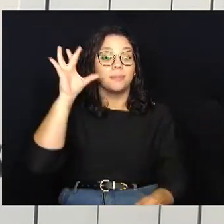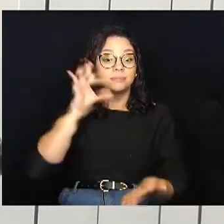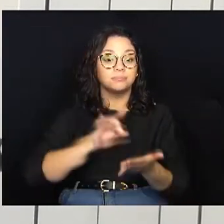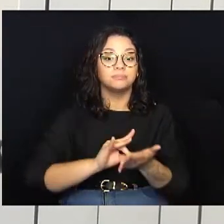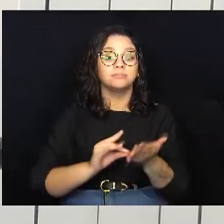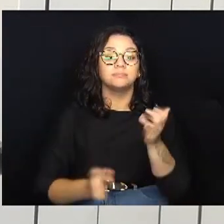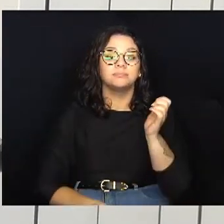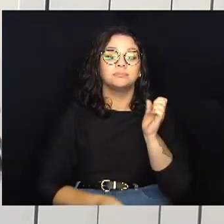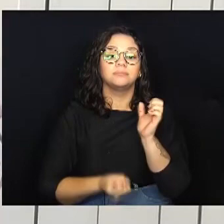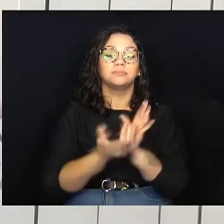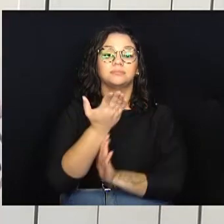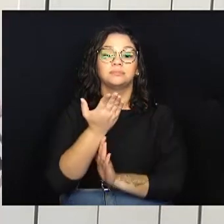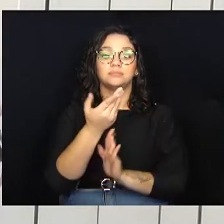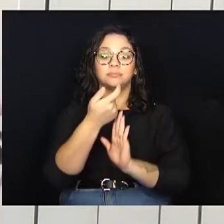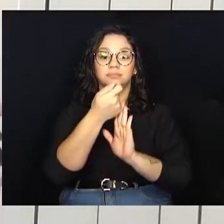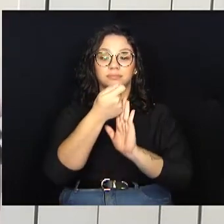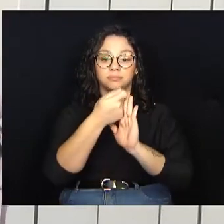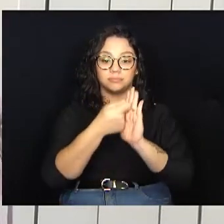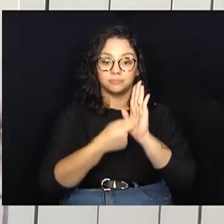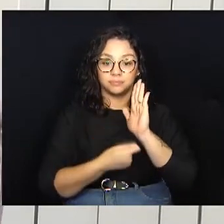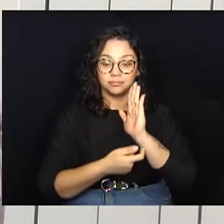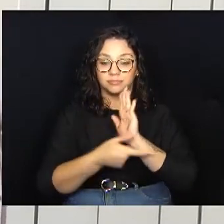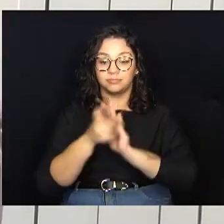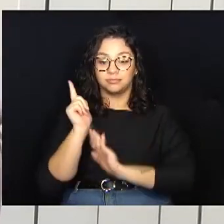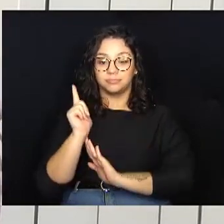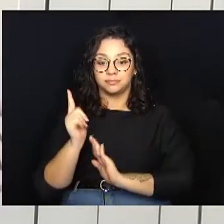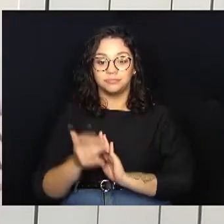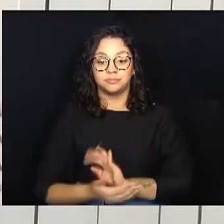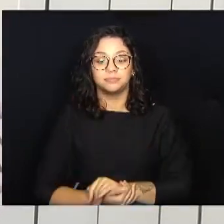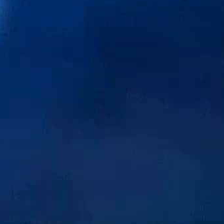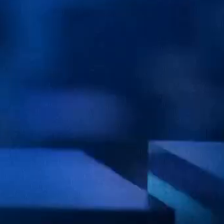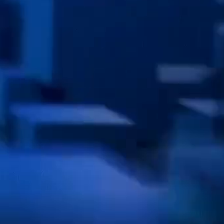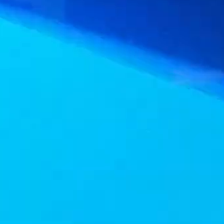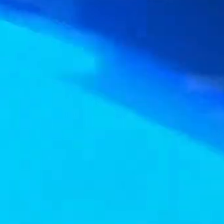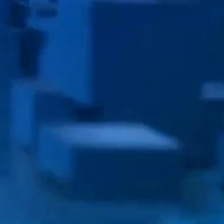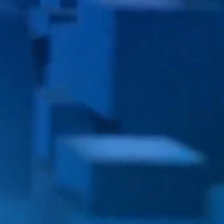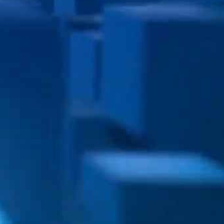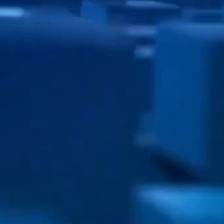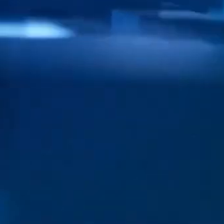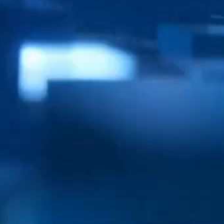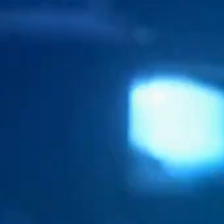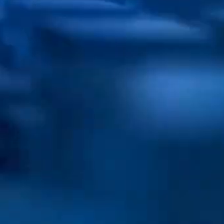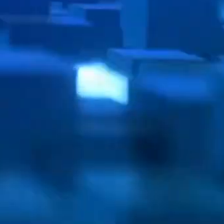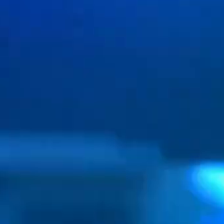na emissão dos pareceres prévios.